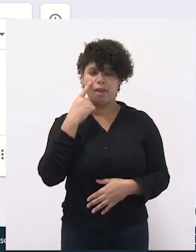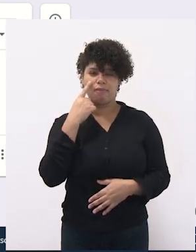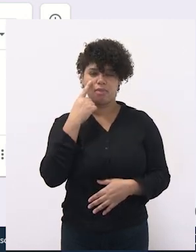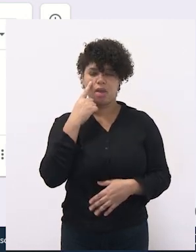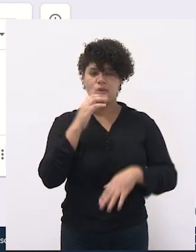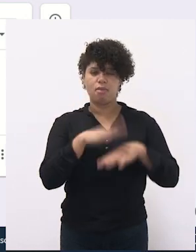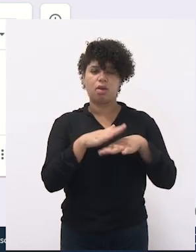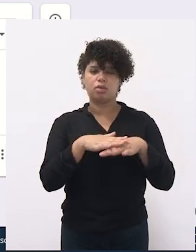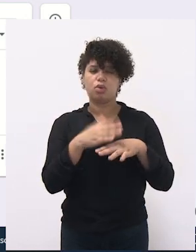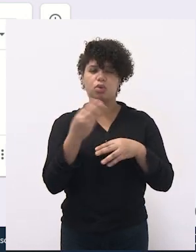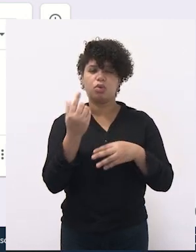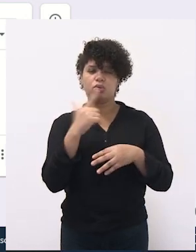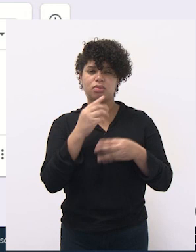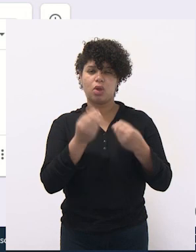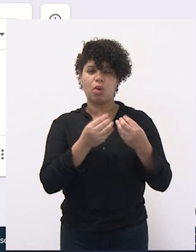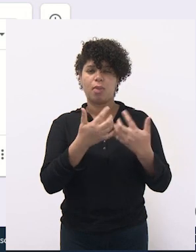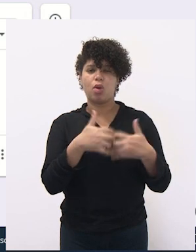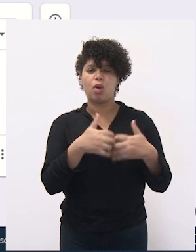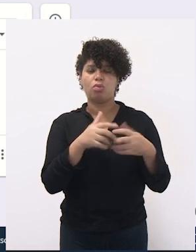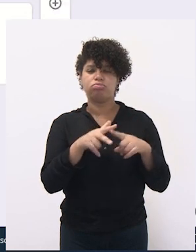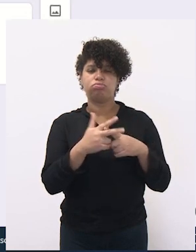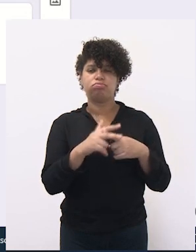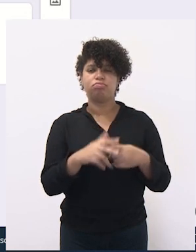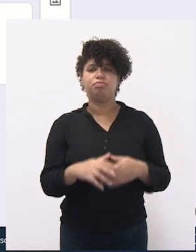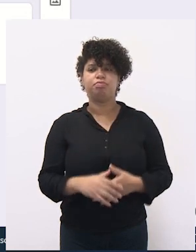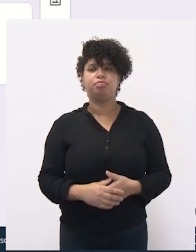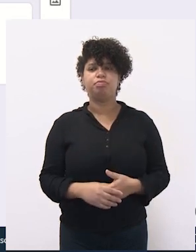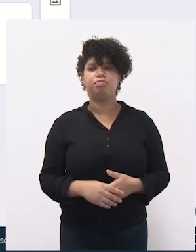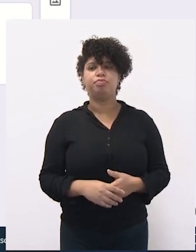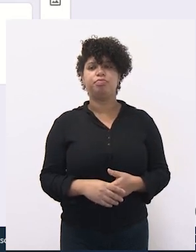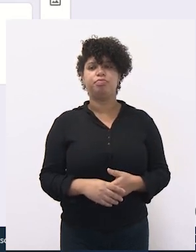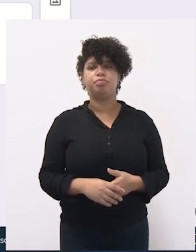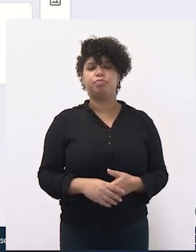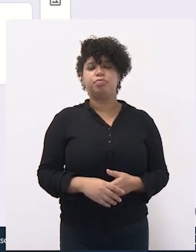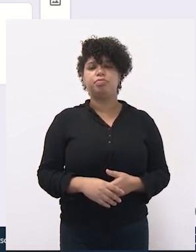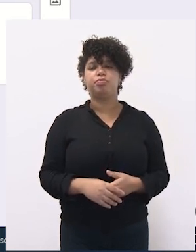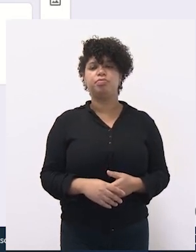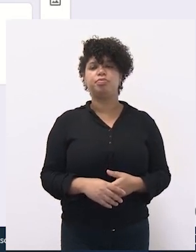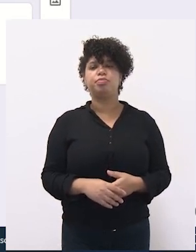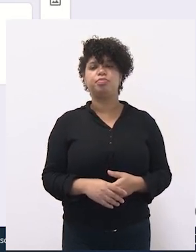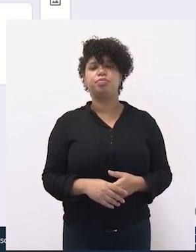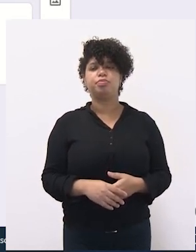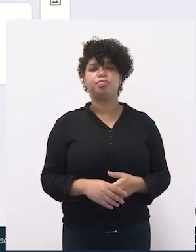ver como que configura tudo certinho. Então aqui, pessoal, é o título.